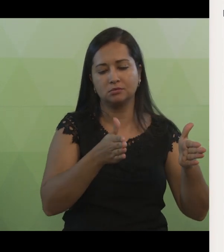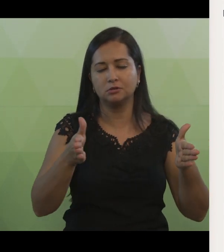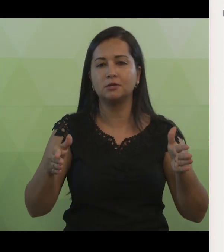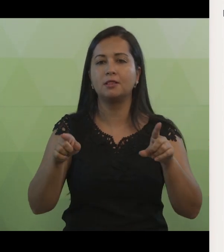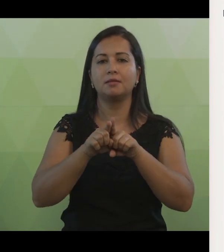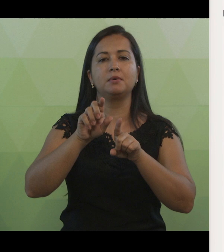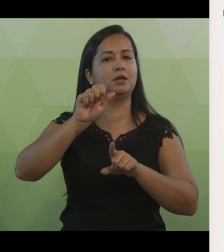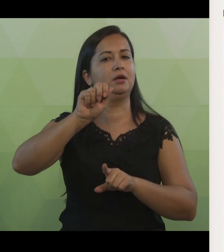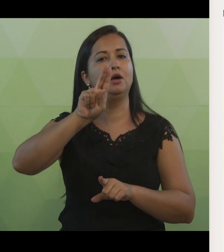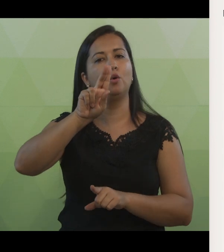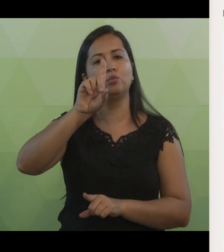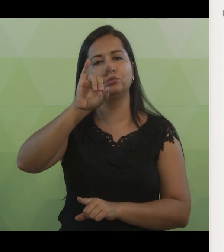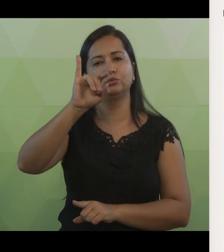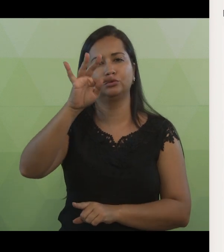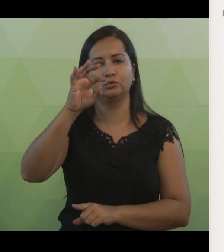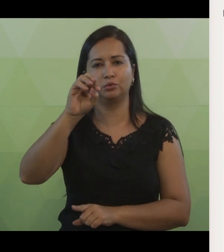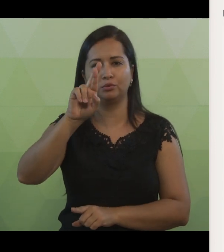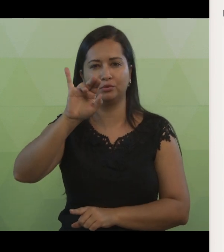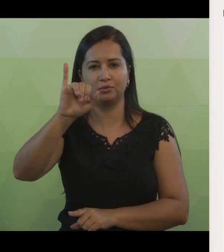auditoria.